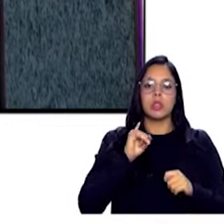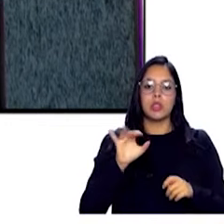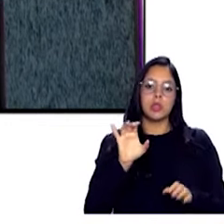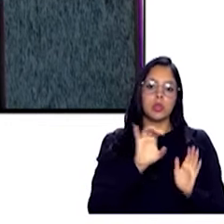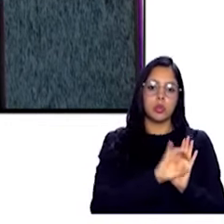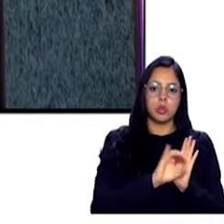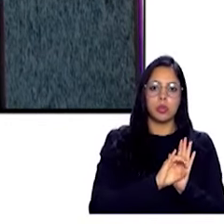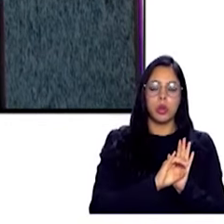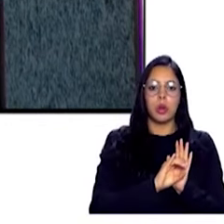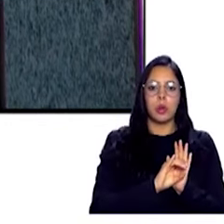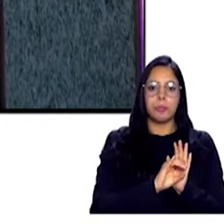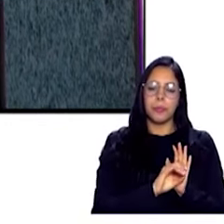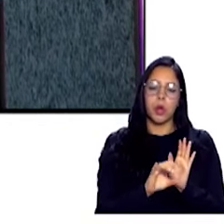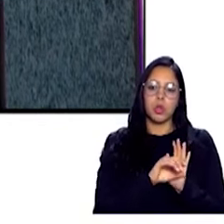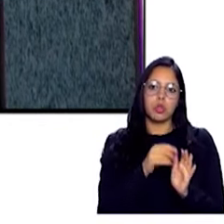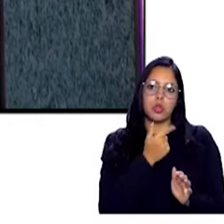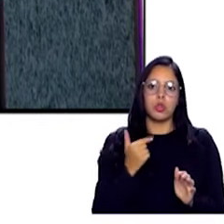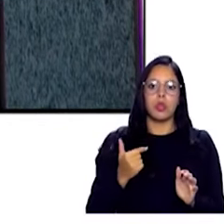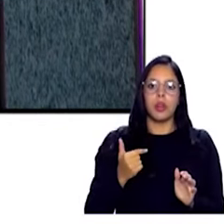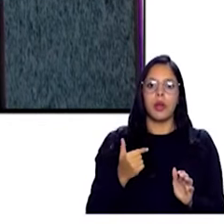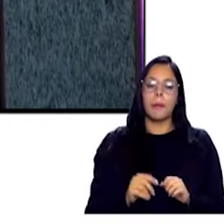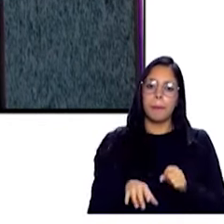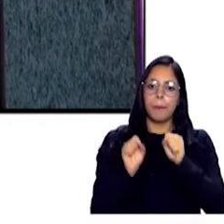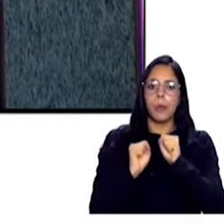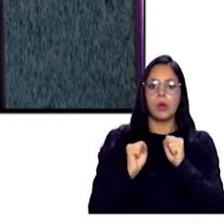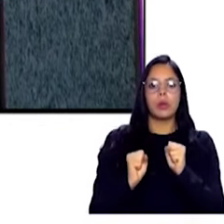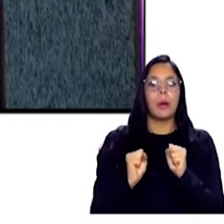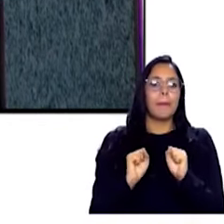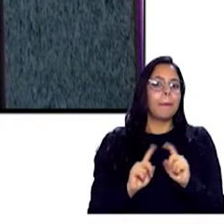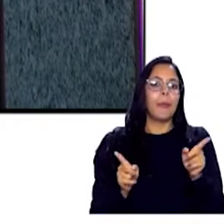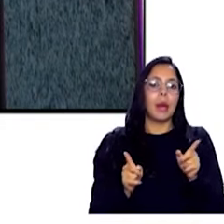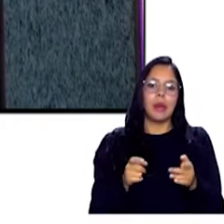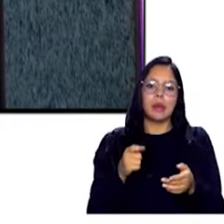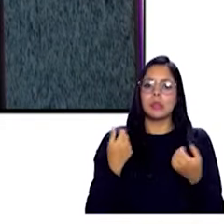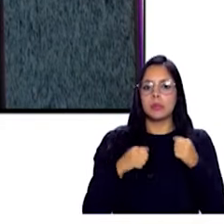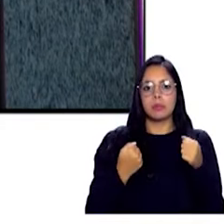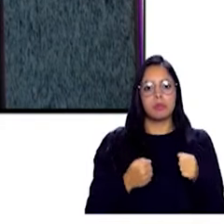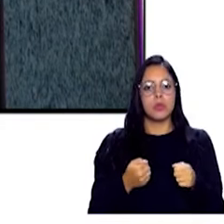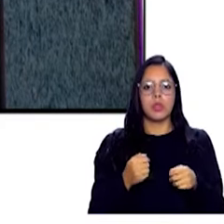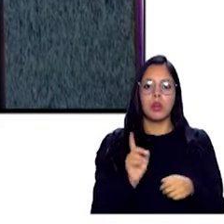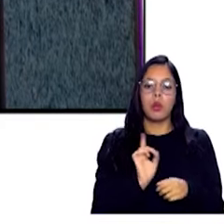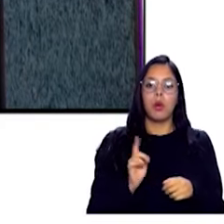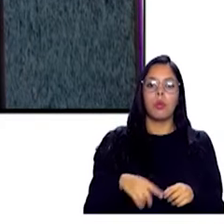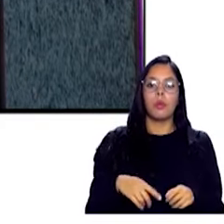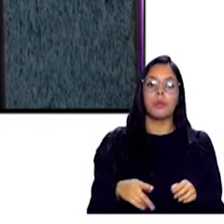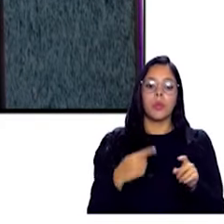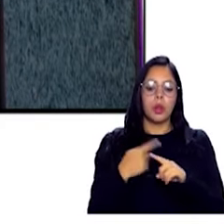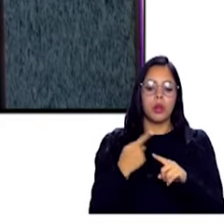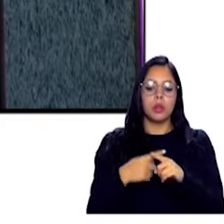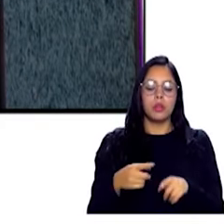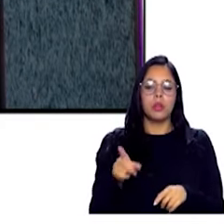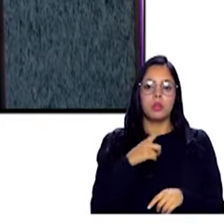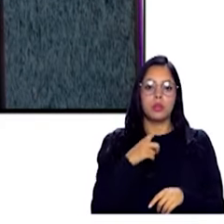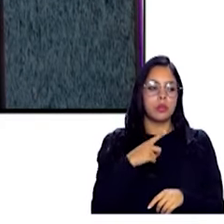não deve ocorre em Portugal mas Portugal não é a